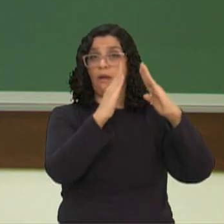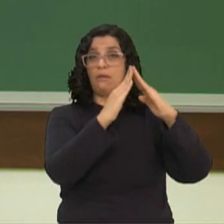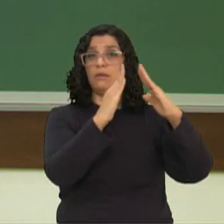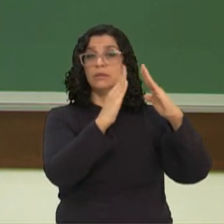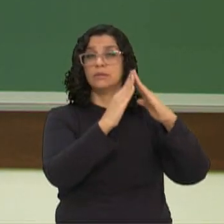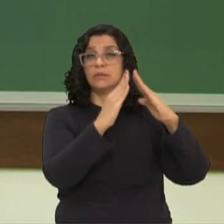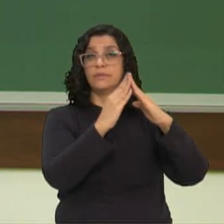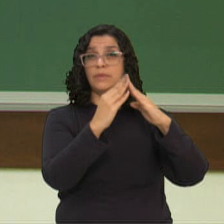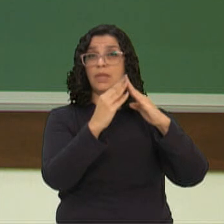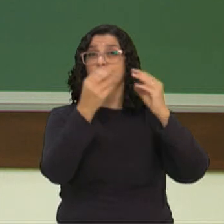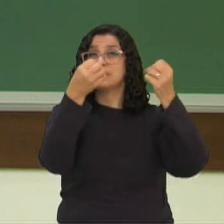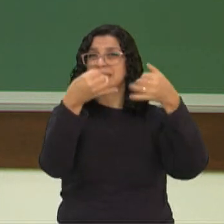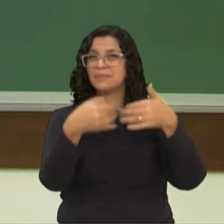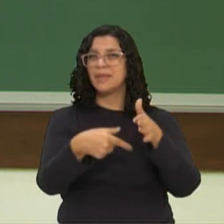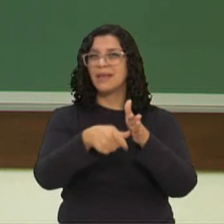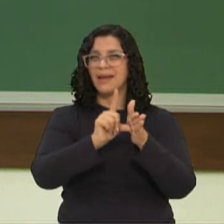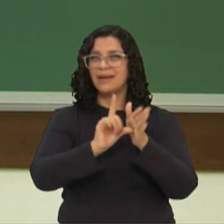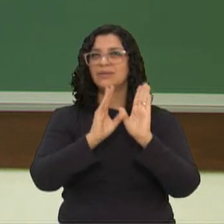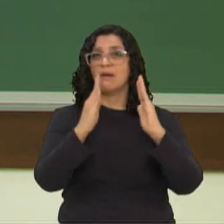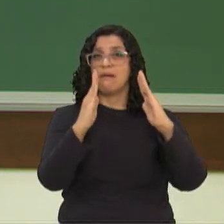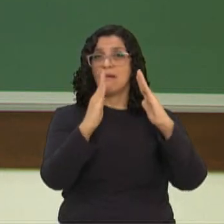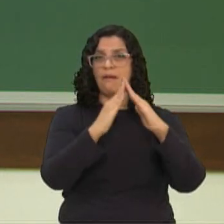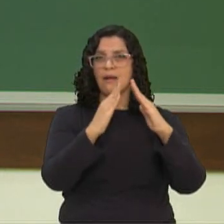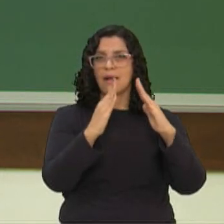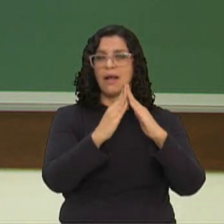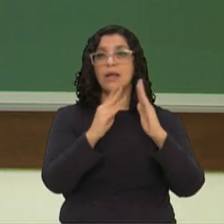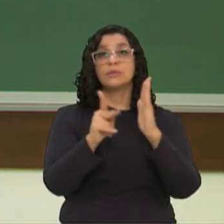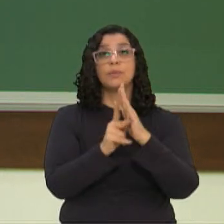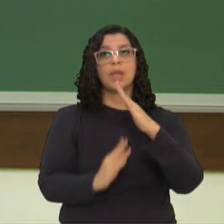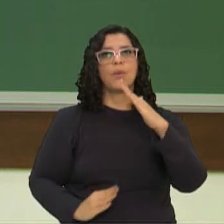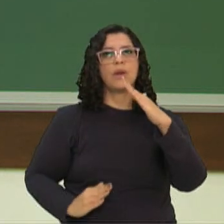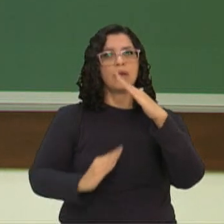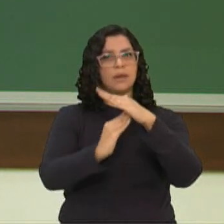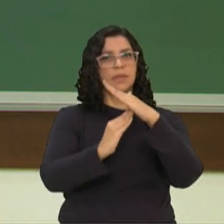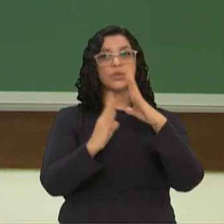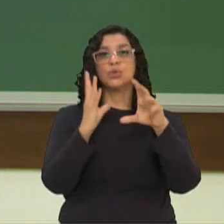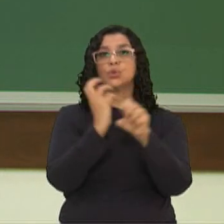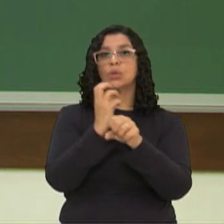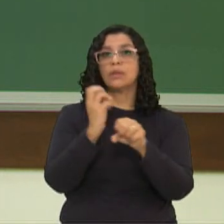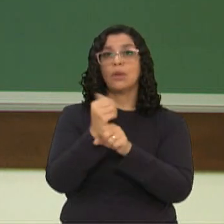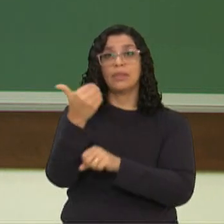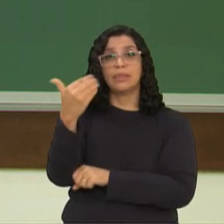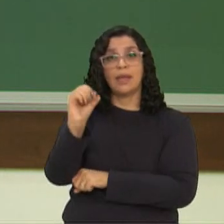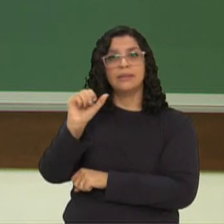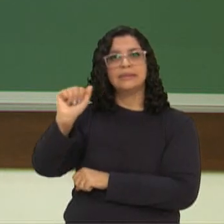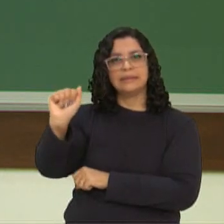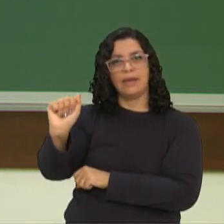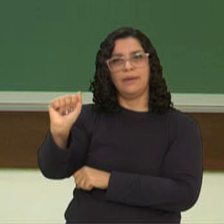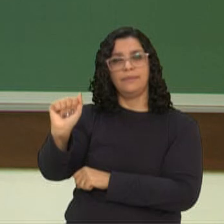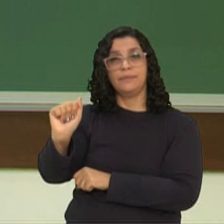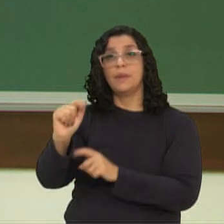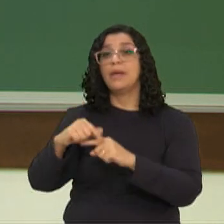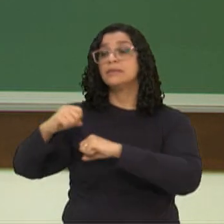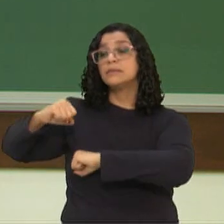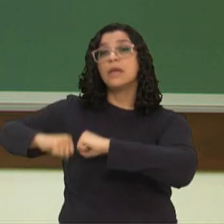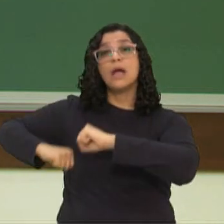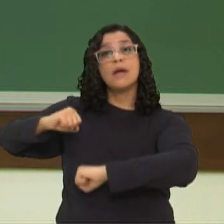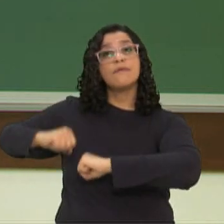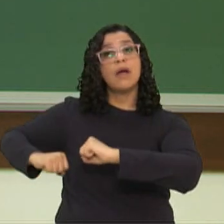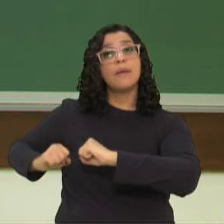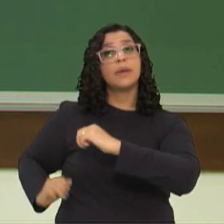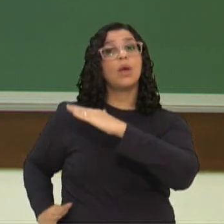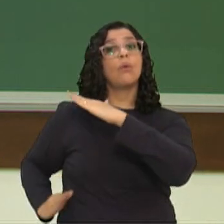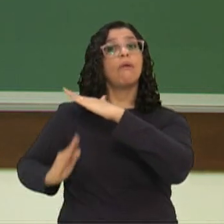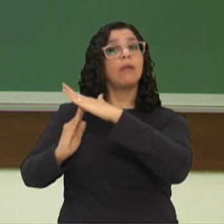residências. Eu comentei anteriormente que nas residências esse limite seria de 10 amperes, né? Já numa indústria, esse